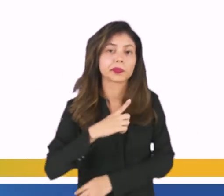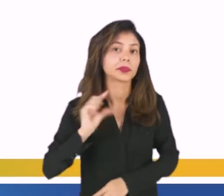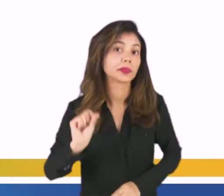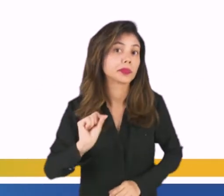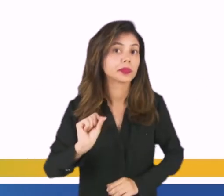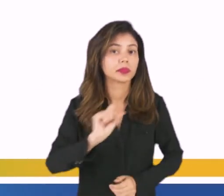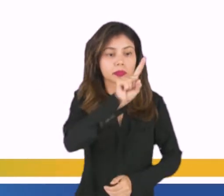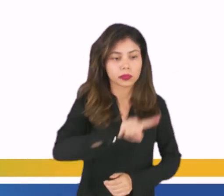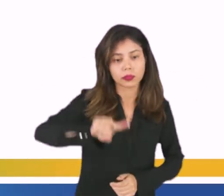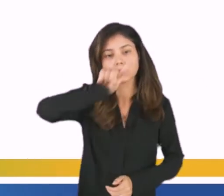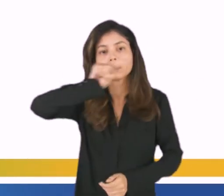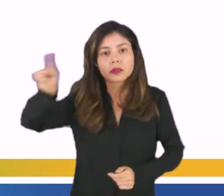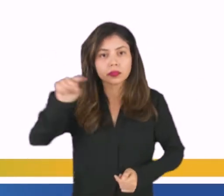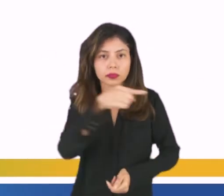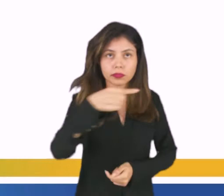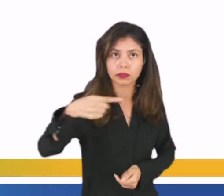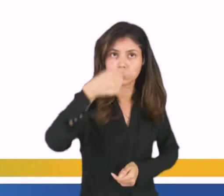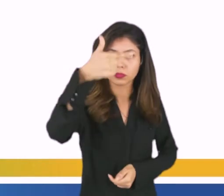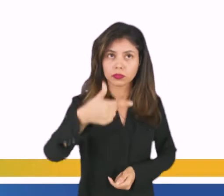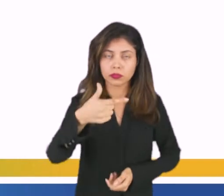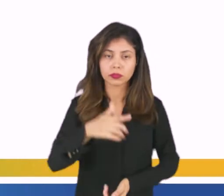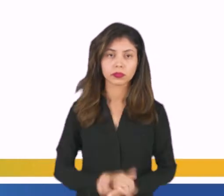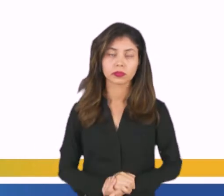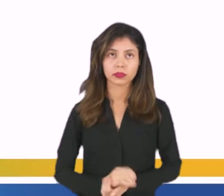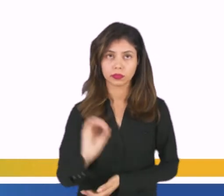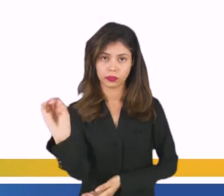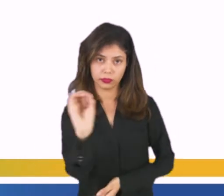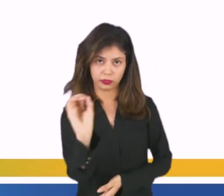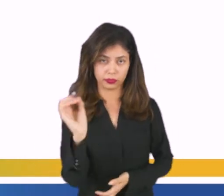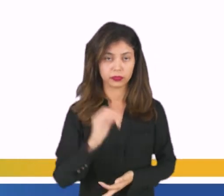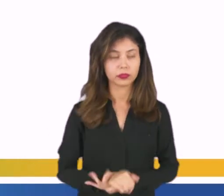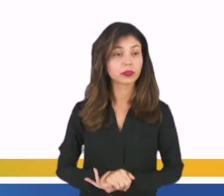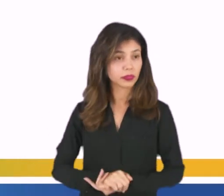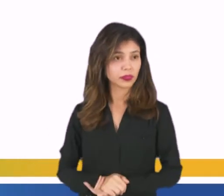duas raízes, menos 2 e